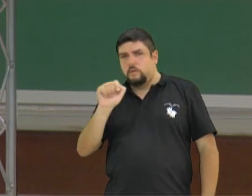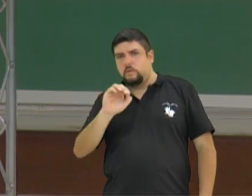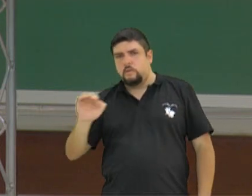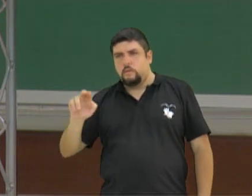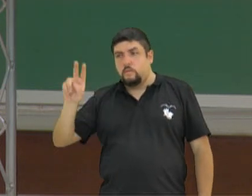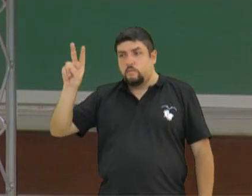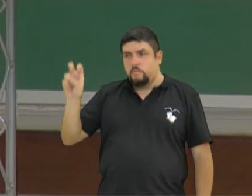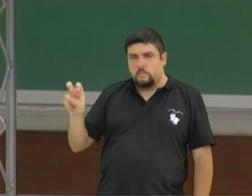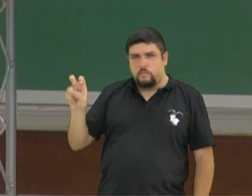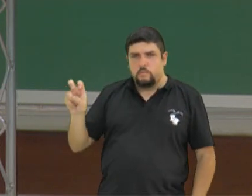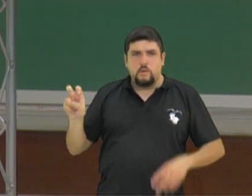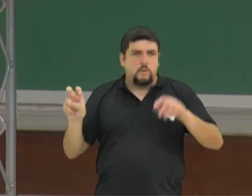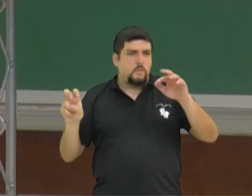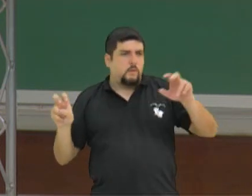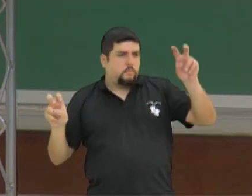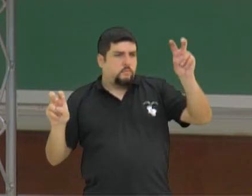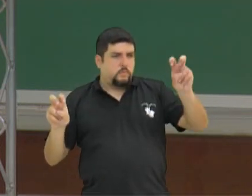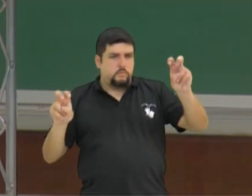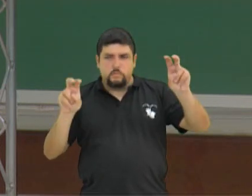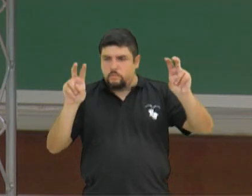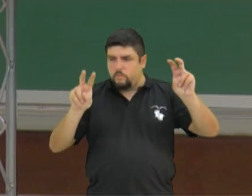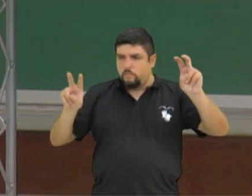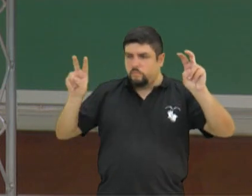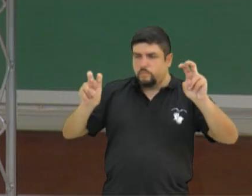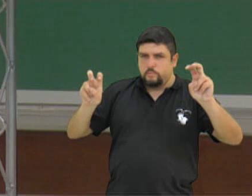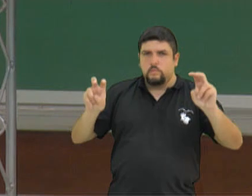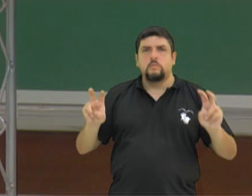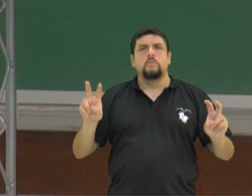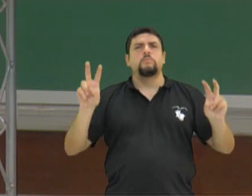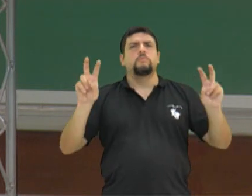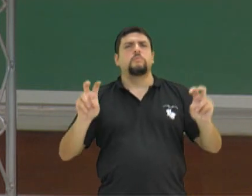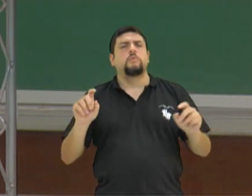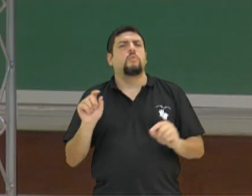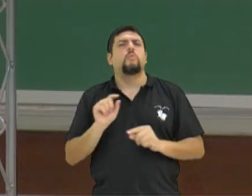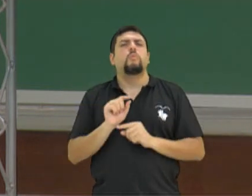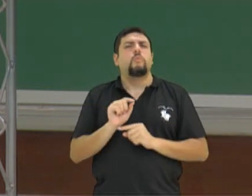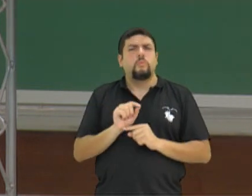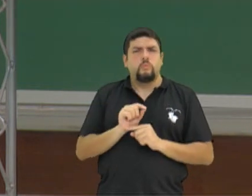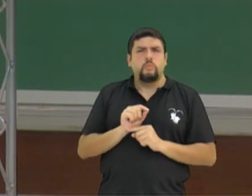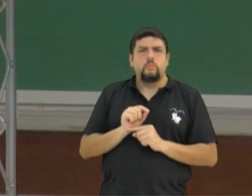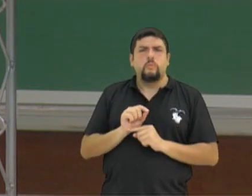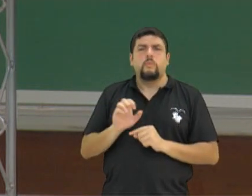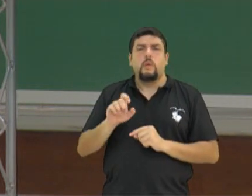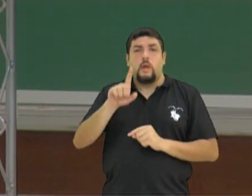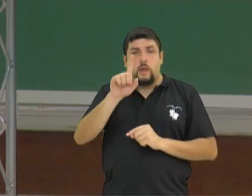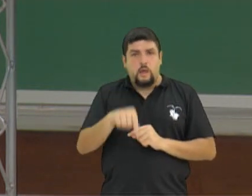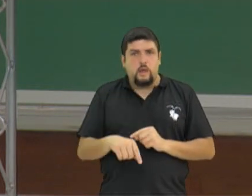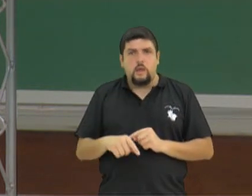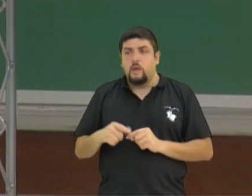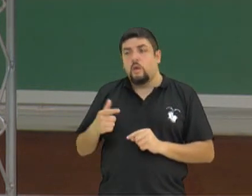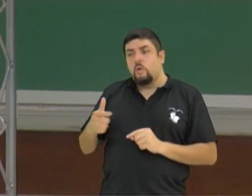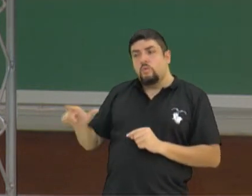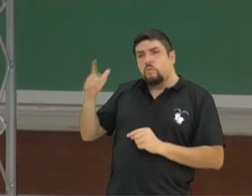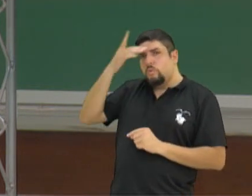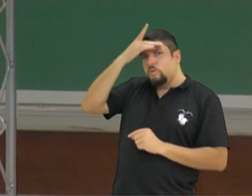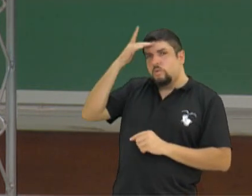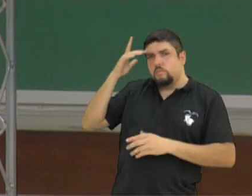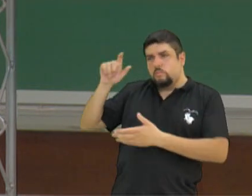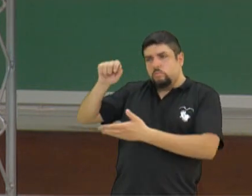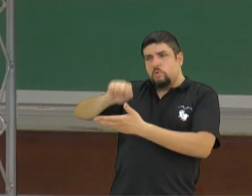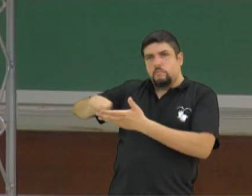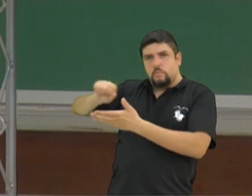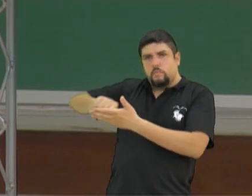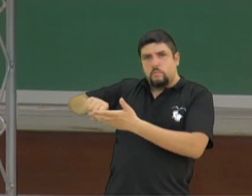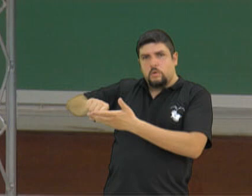né? Então, jornada fechou aspas. O que que isso indica? Que foi feita a citação de alguém, né? Quem que